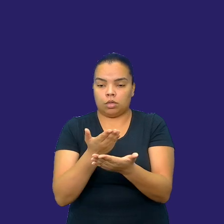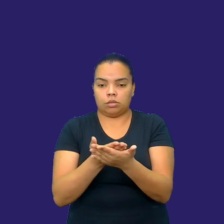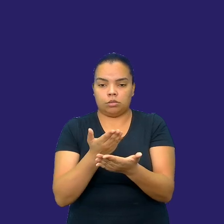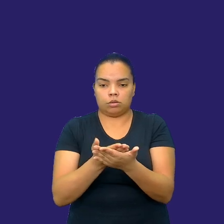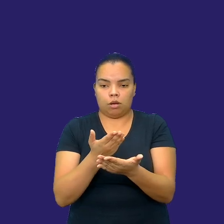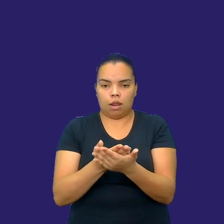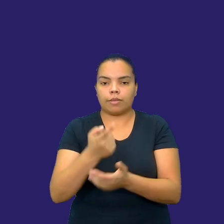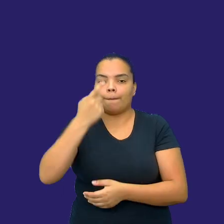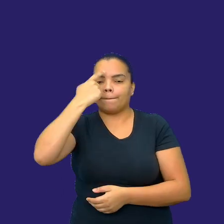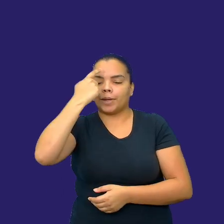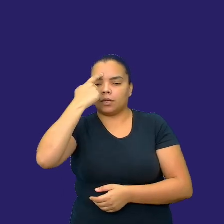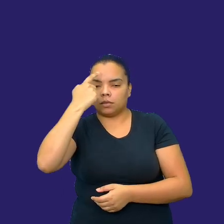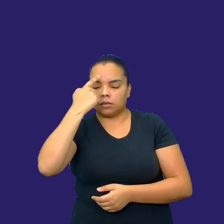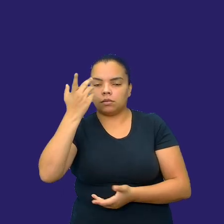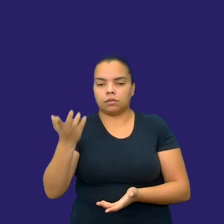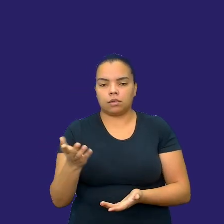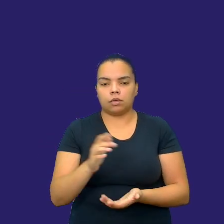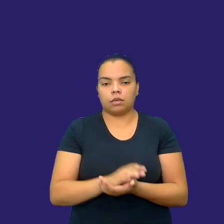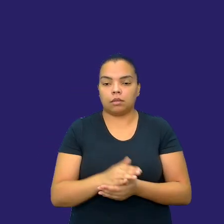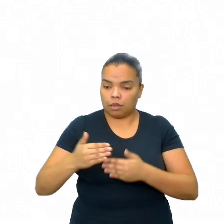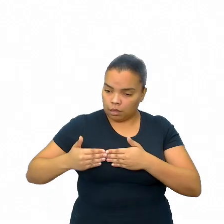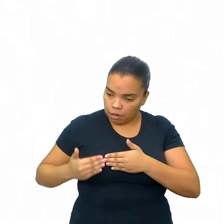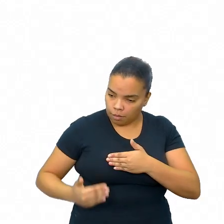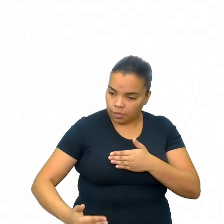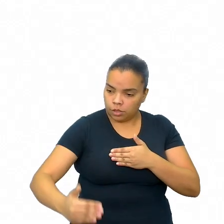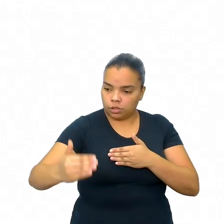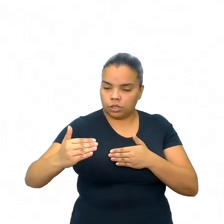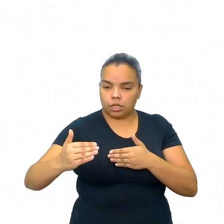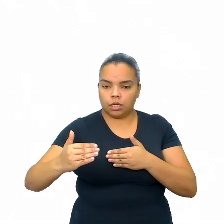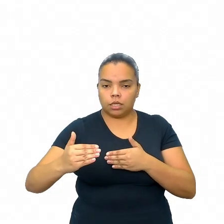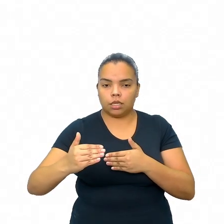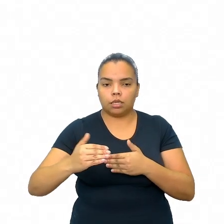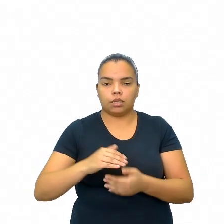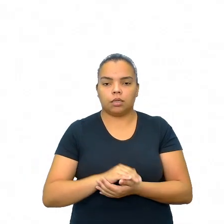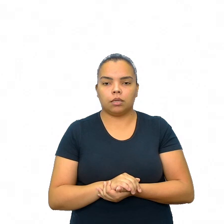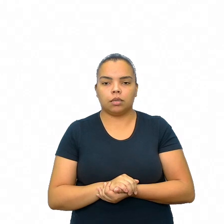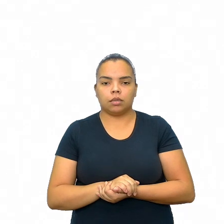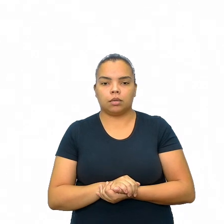pensem sobre isso. E a partir da